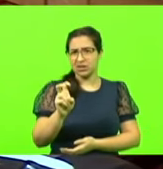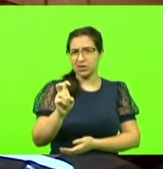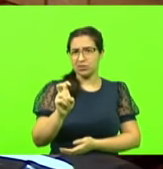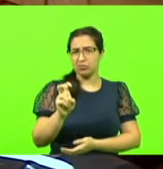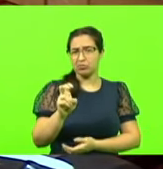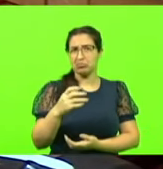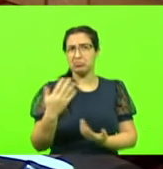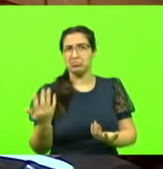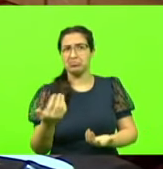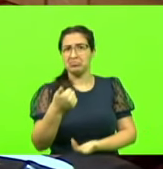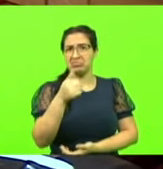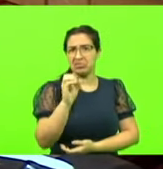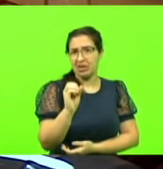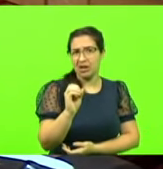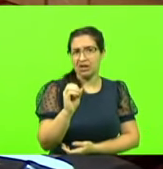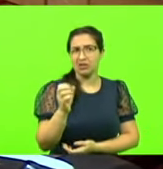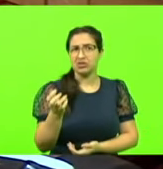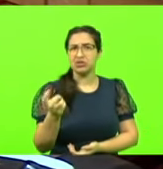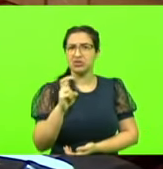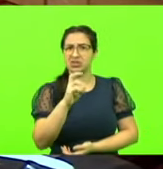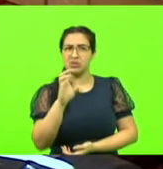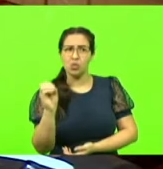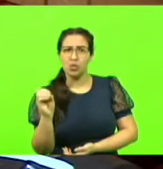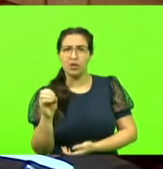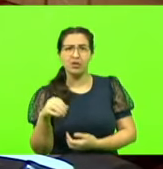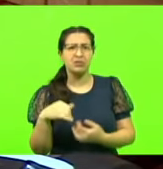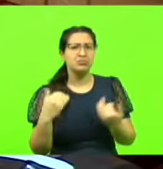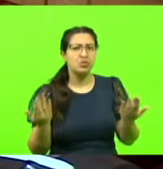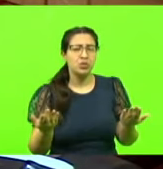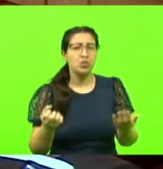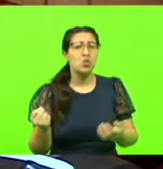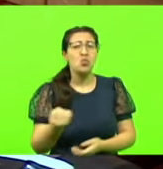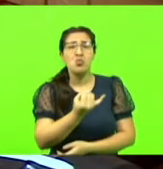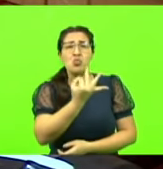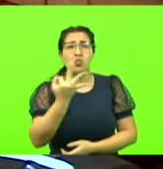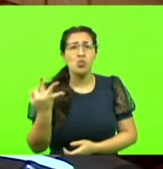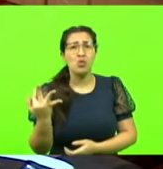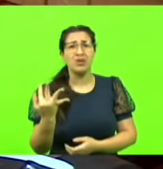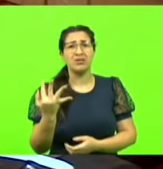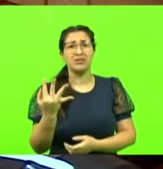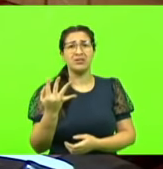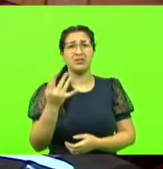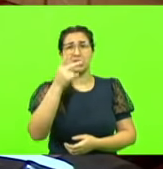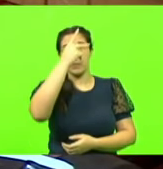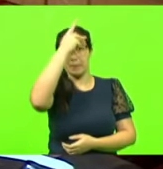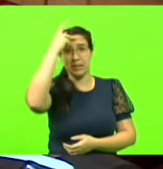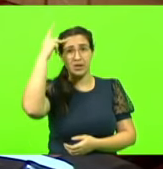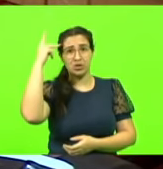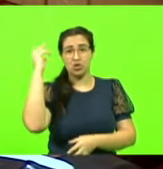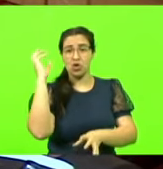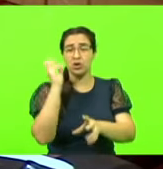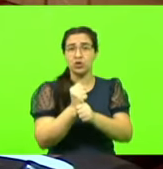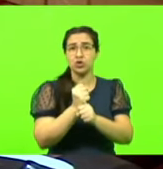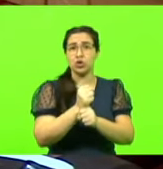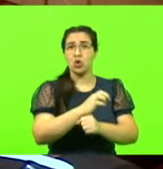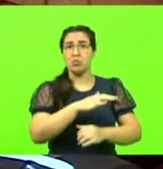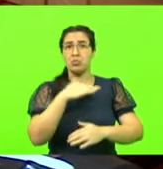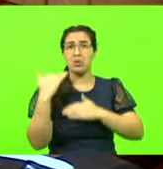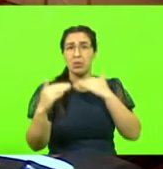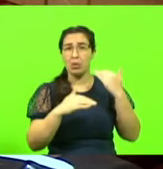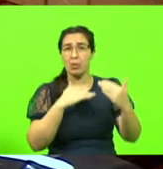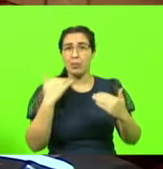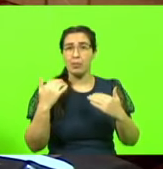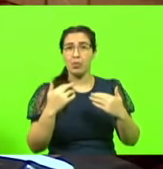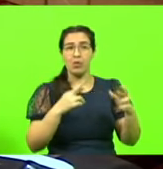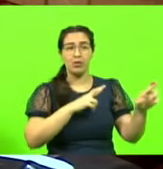10? Por 50? Quantos e quantos mais catarinenses terão que perder a vida nas